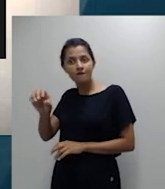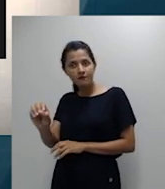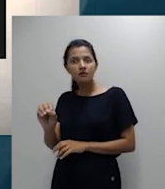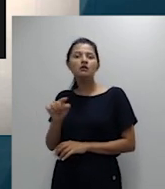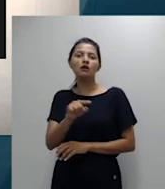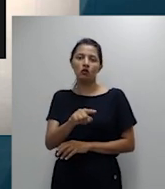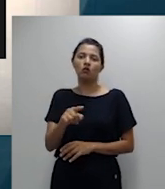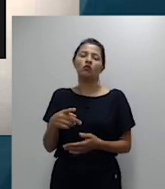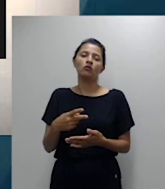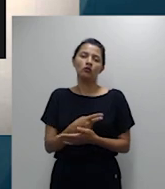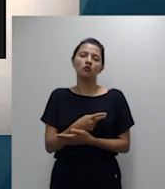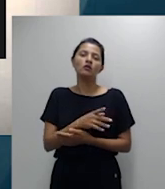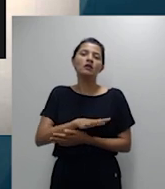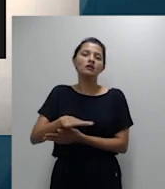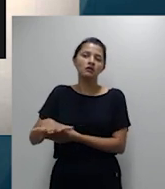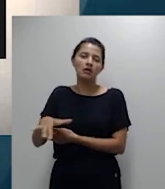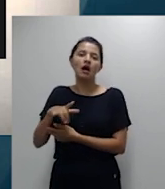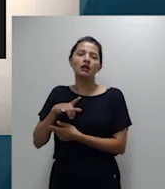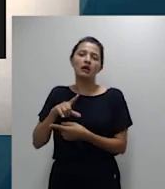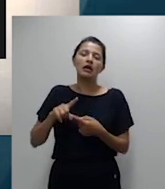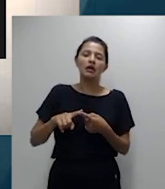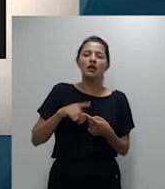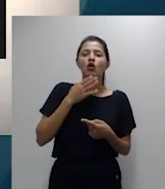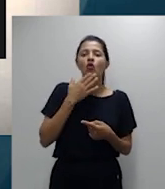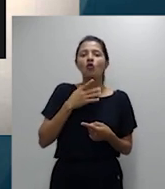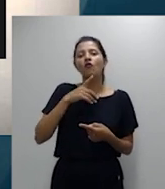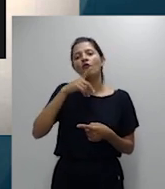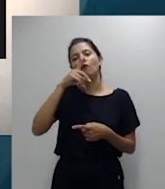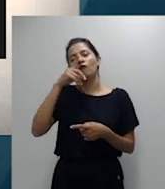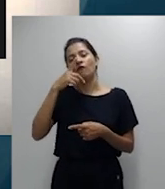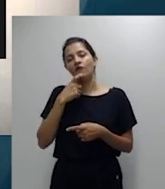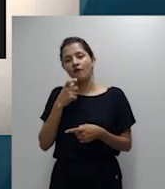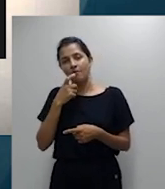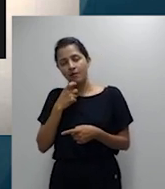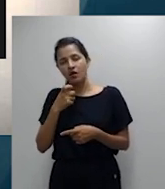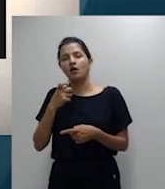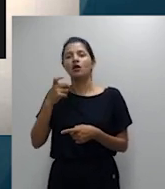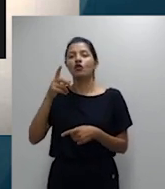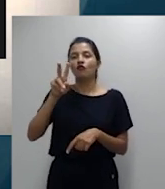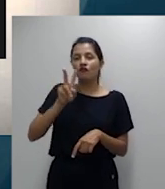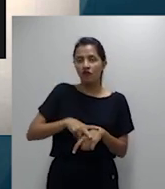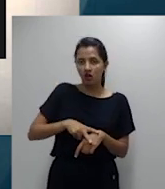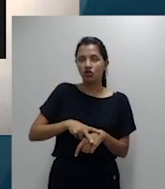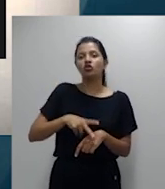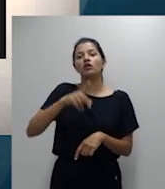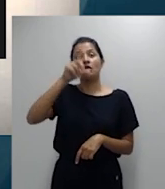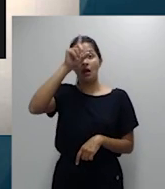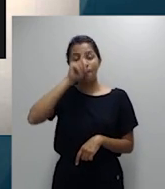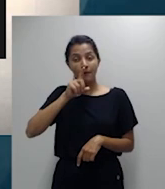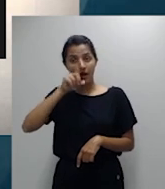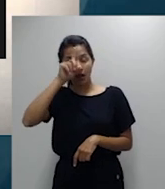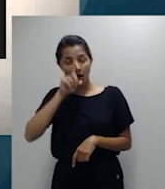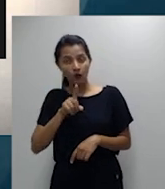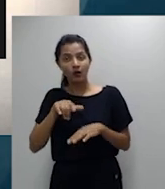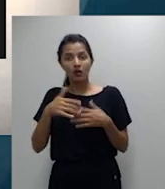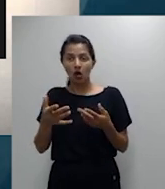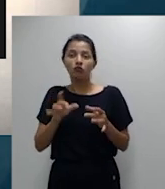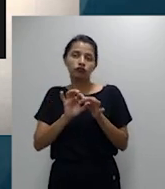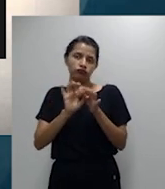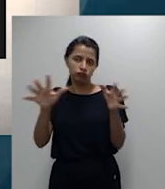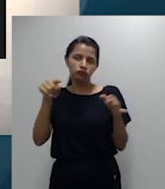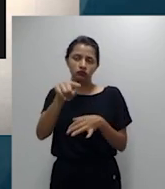Aduaneiro direto nunca mais vermelho e amarelo vamos aqui que eu tô dando parcial provimento ao recurso